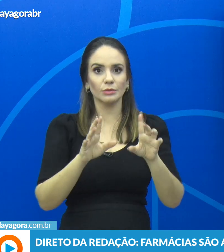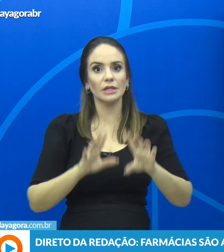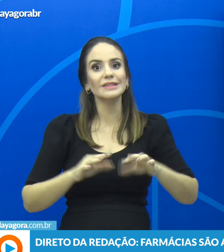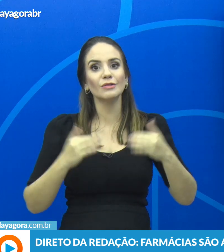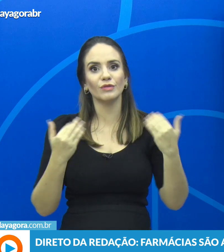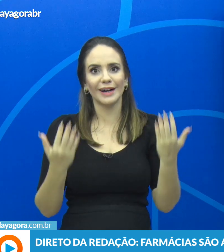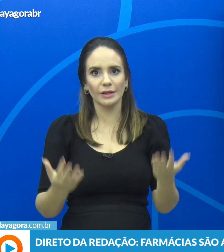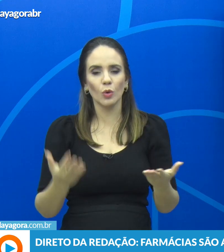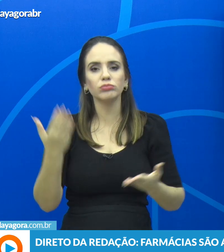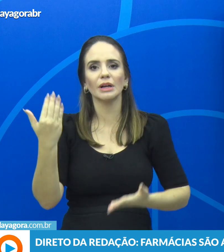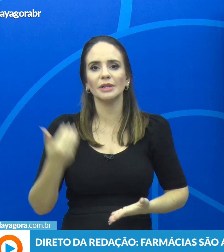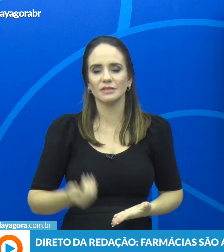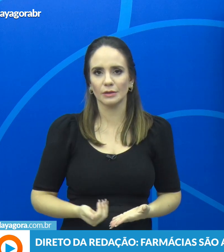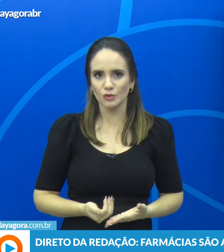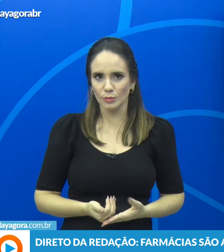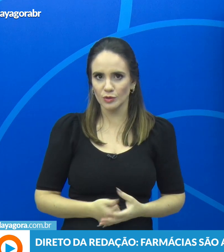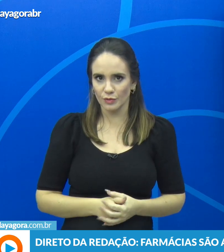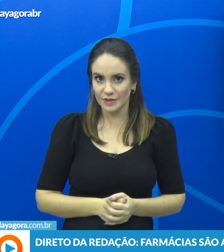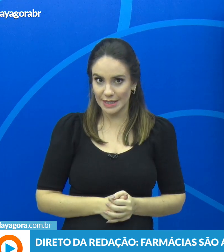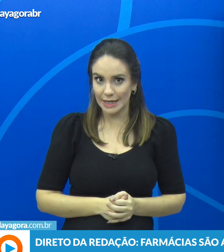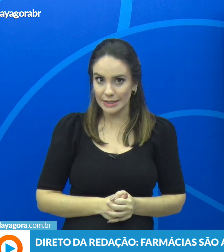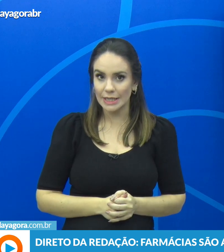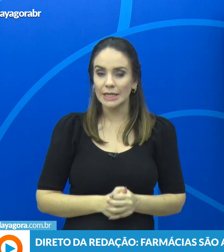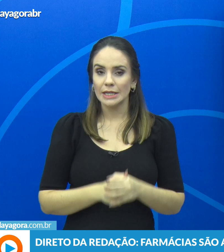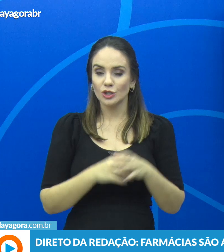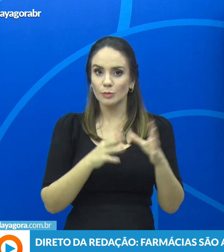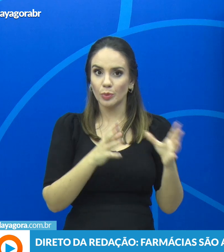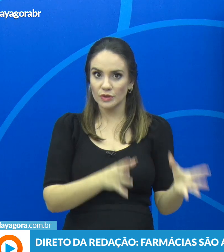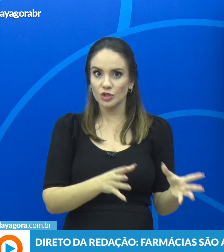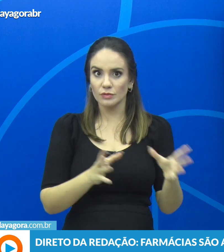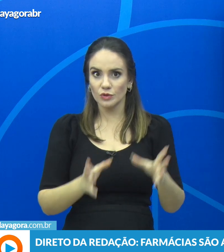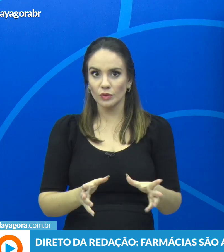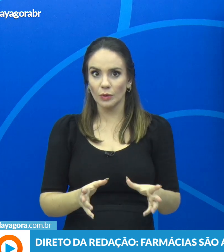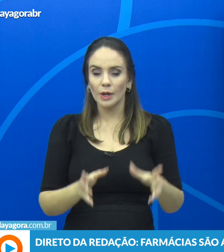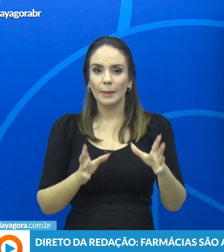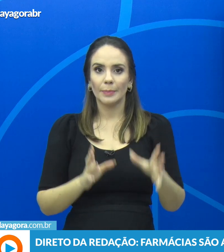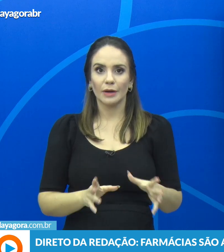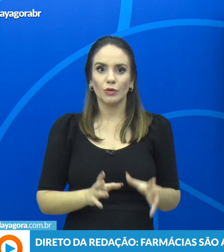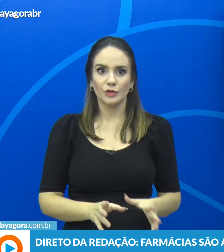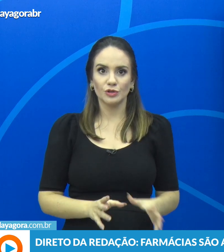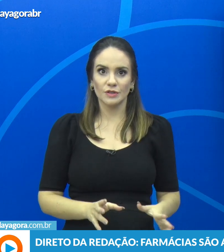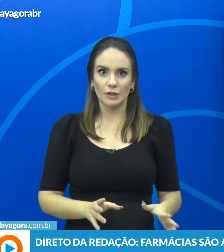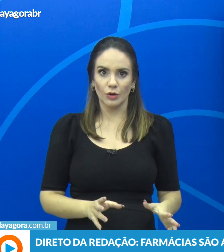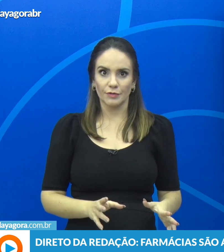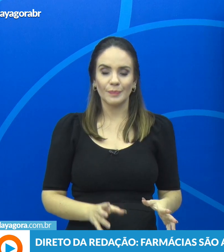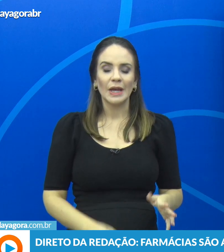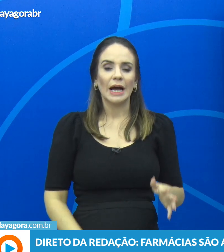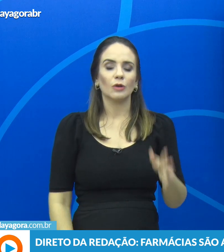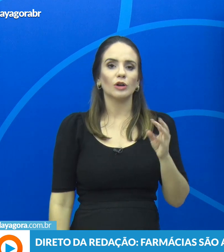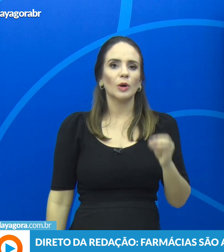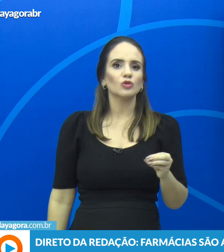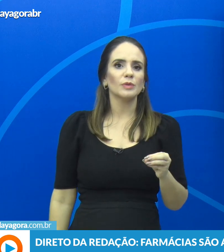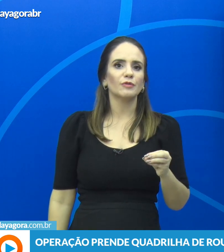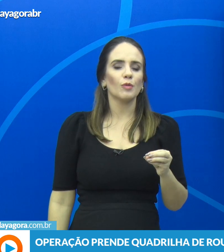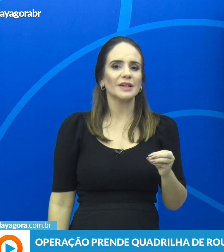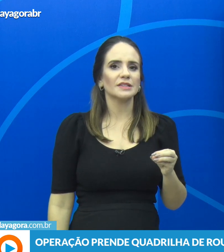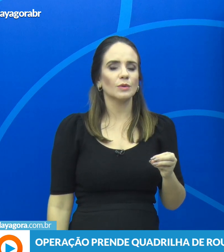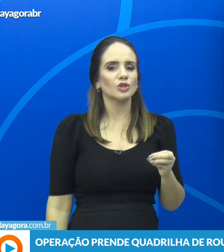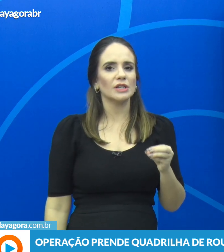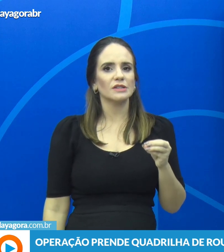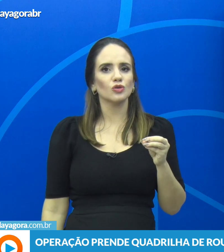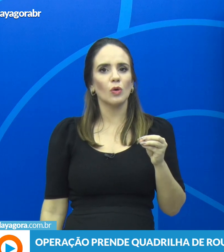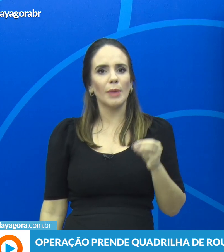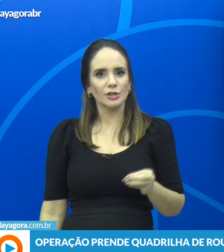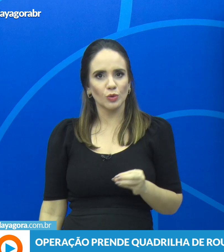certeza lembrando que ele não vai contabilizar nos números oficiais de positivos ou não para que o vídeo 19 agora uma última